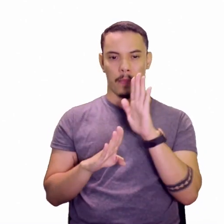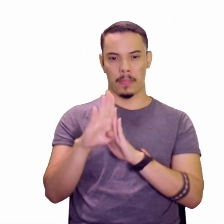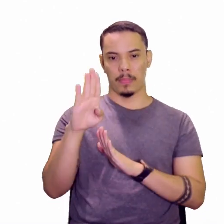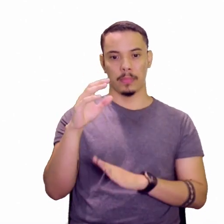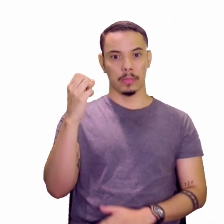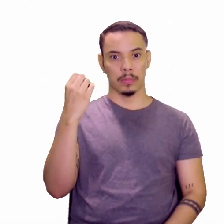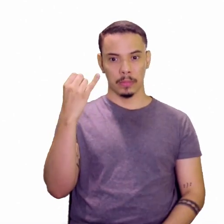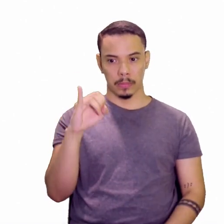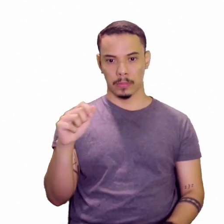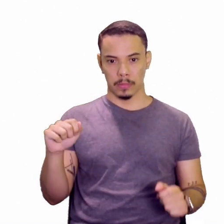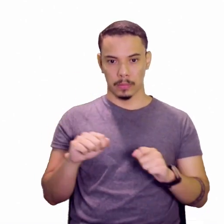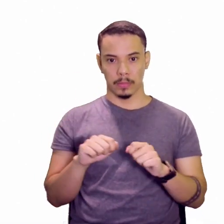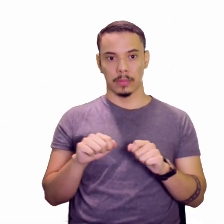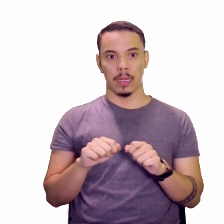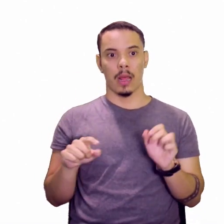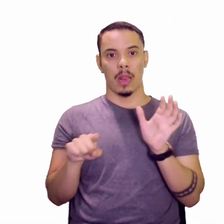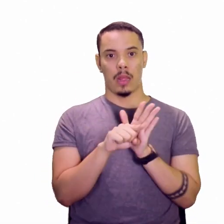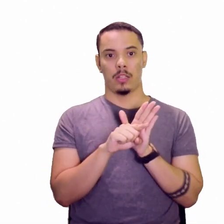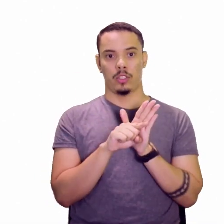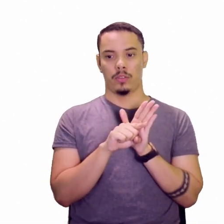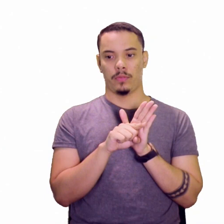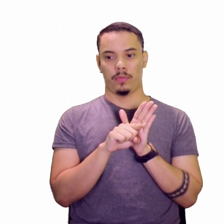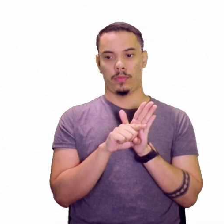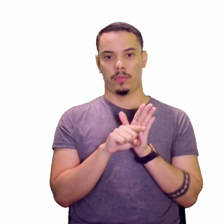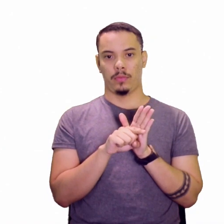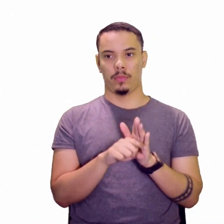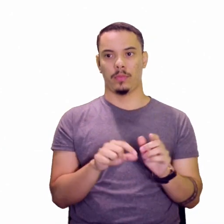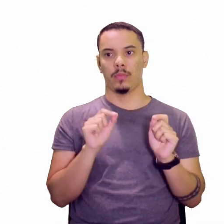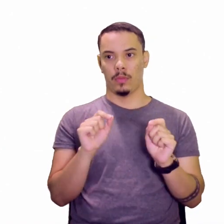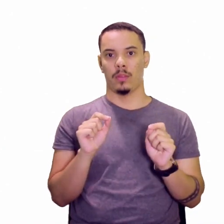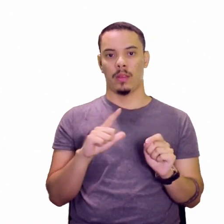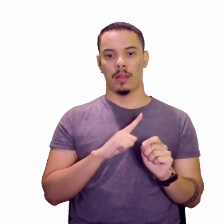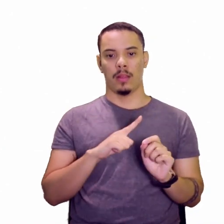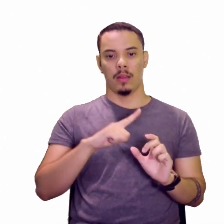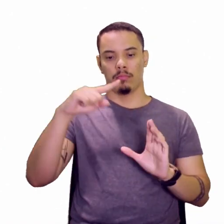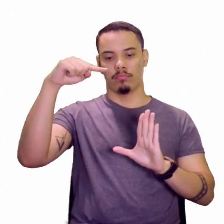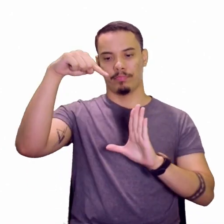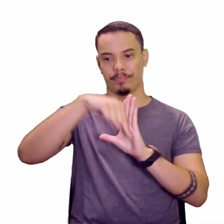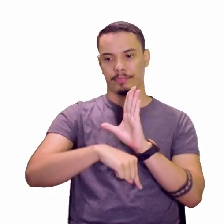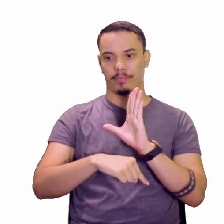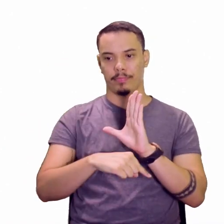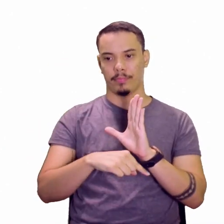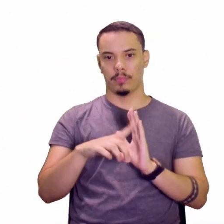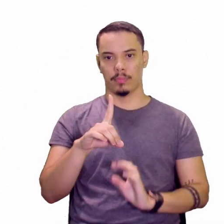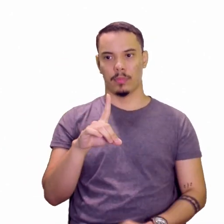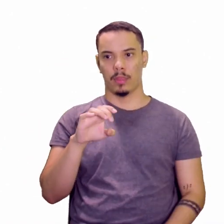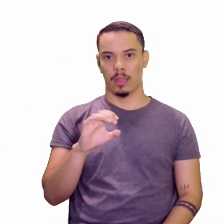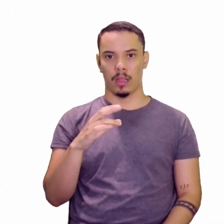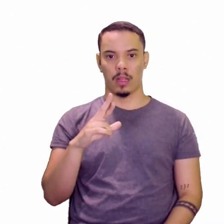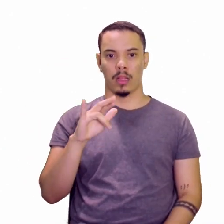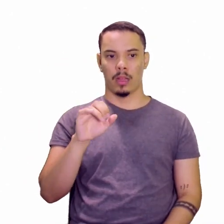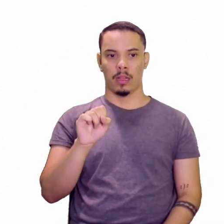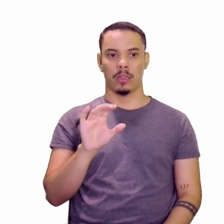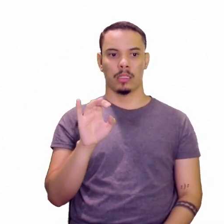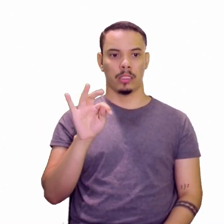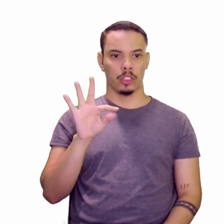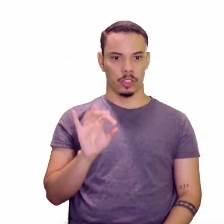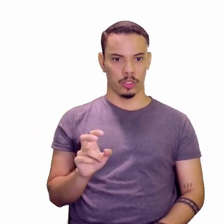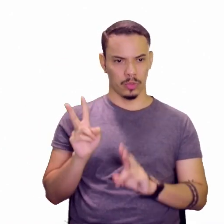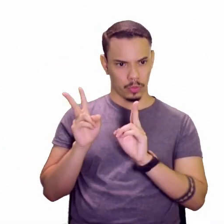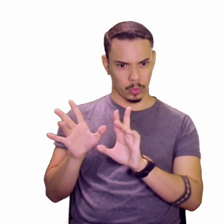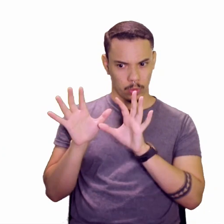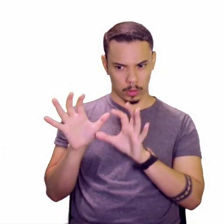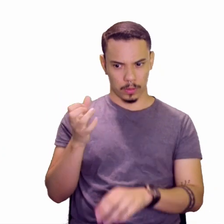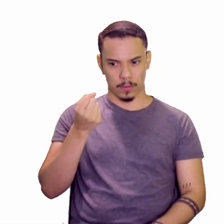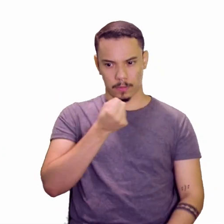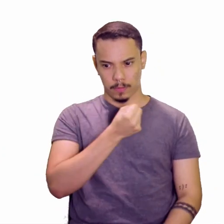E se fosse negativa? Aí seria retrógrado, né? Seria decrescente a reta. Ia continuar aqui, Décio, esse